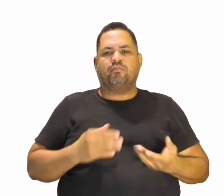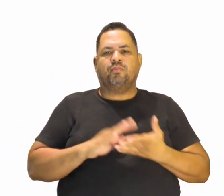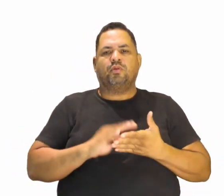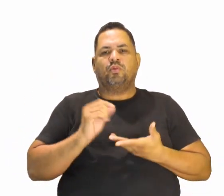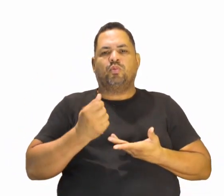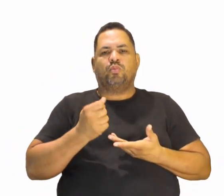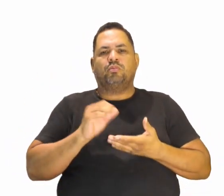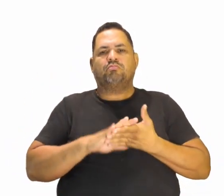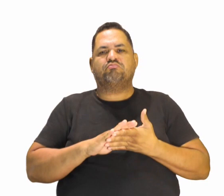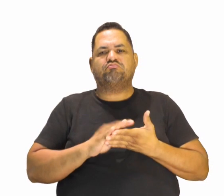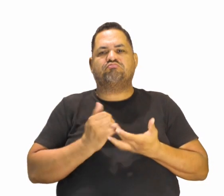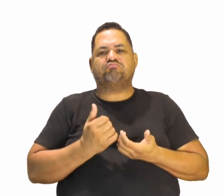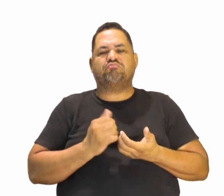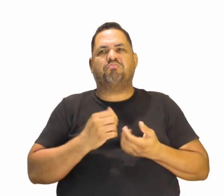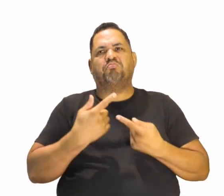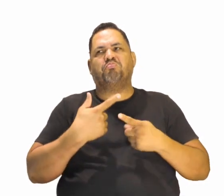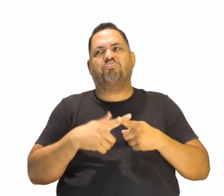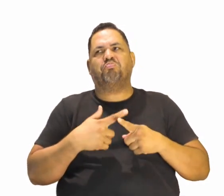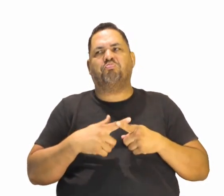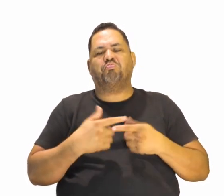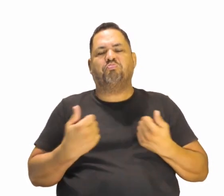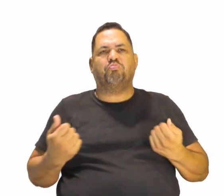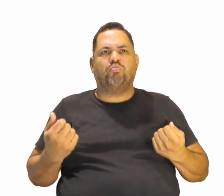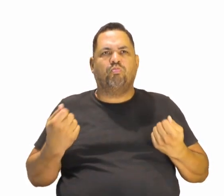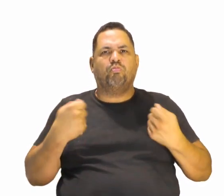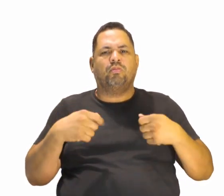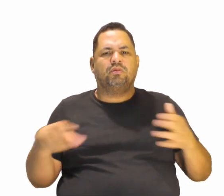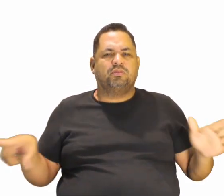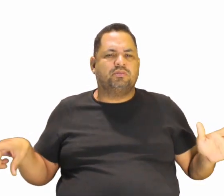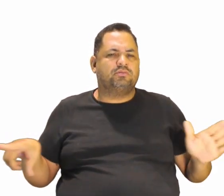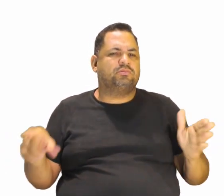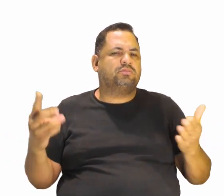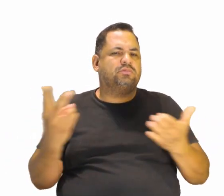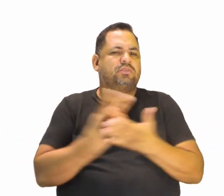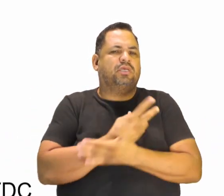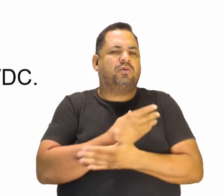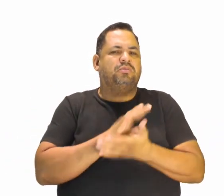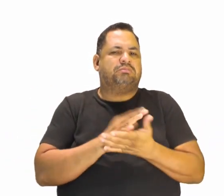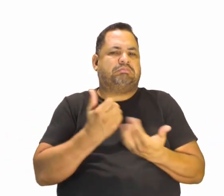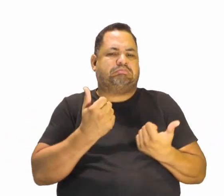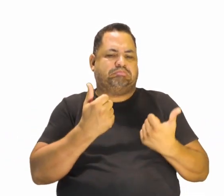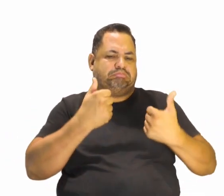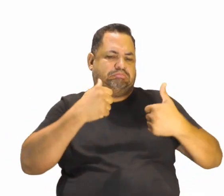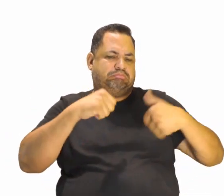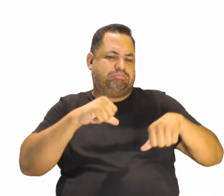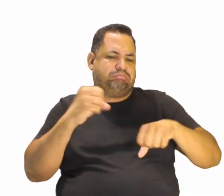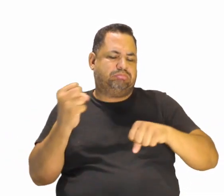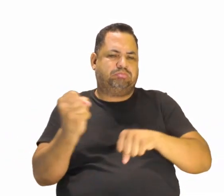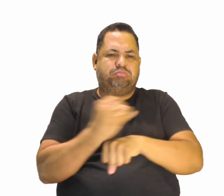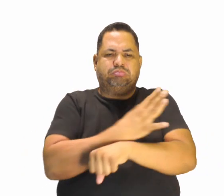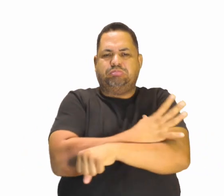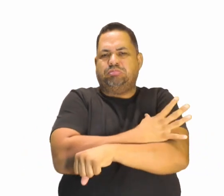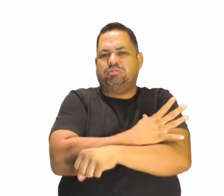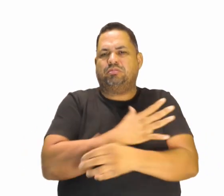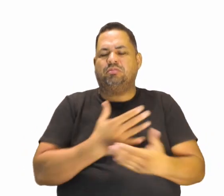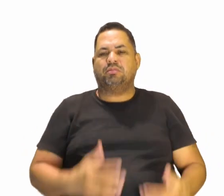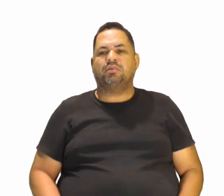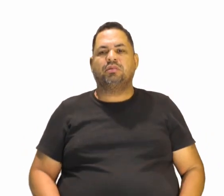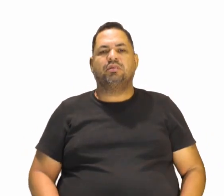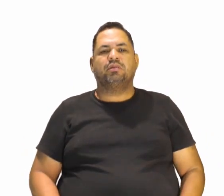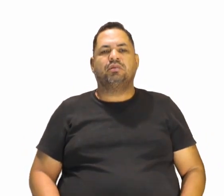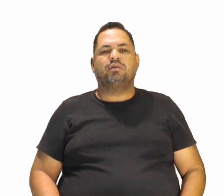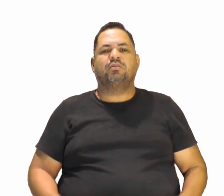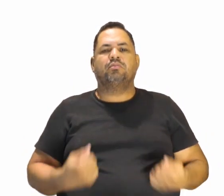falamos aí que pode ser levado até a instabilidade emocional, se a gente não tomar cuidado. Podem surgir